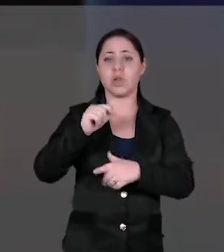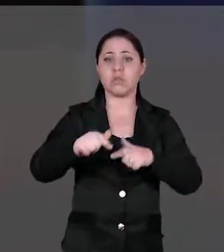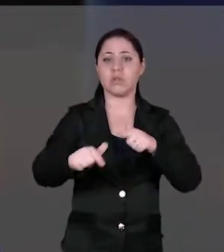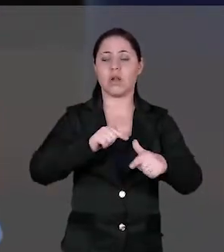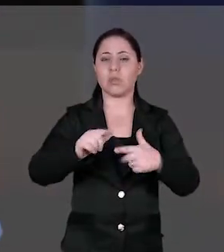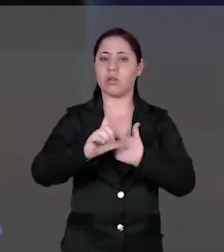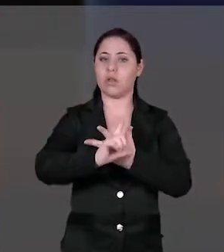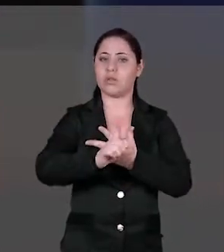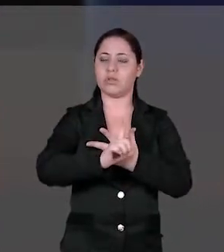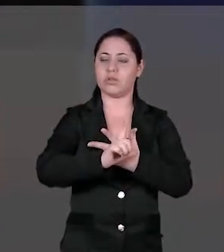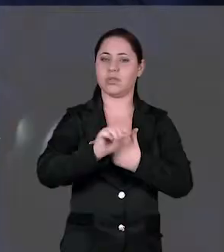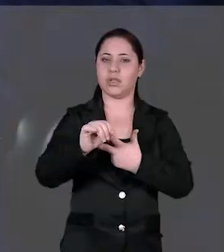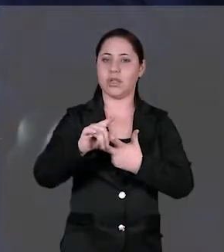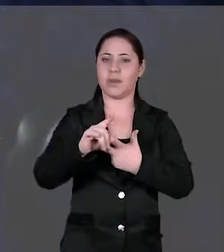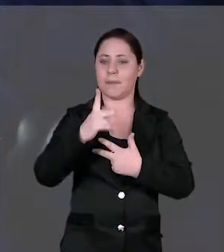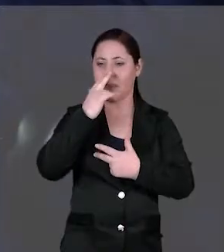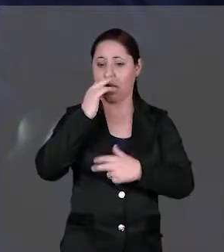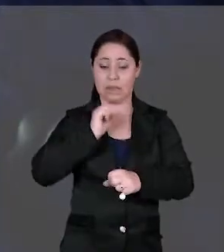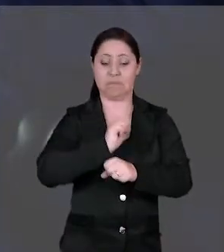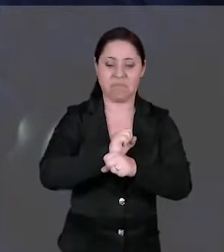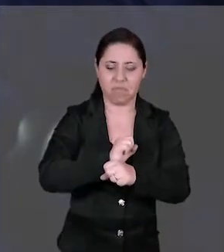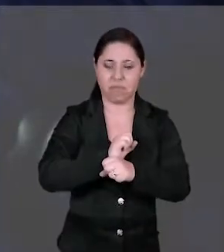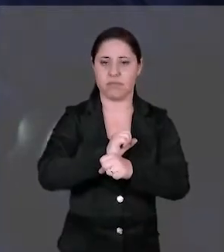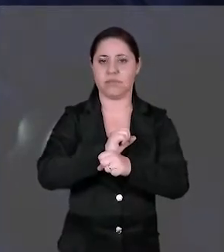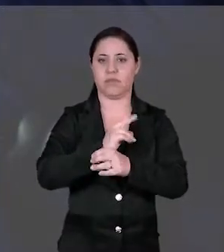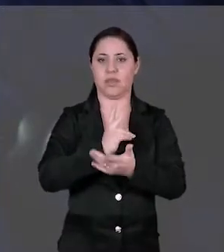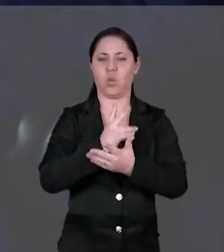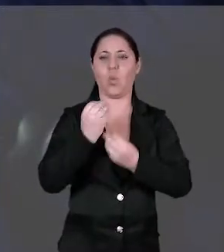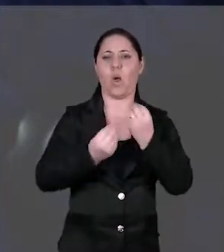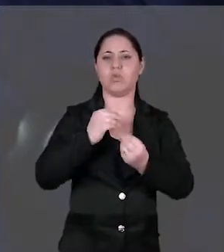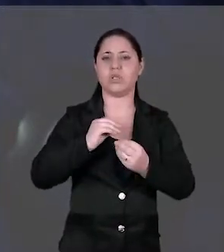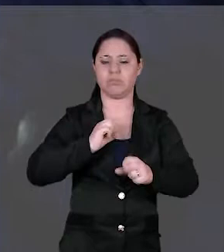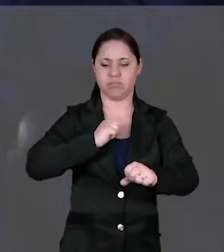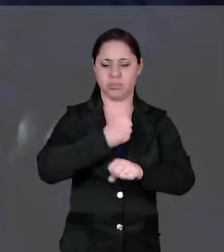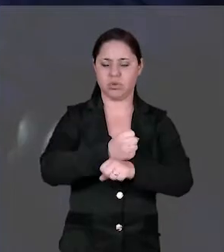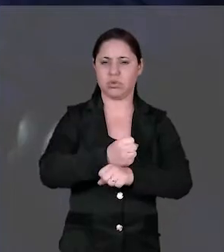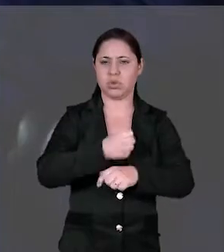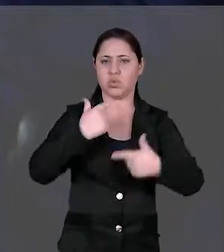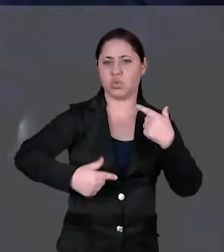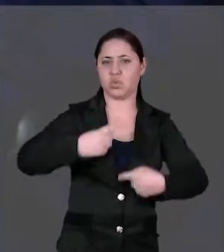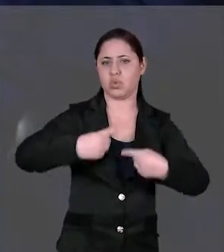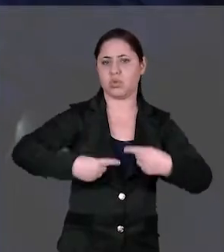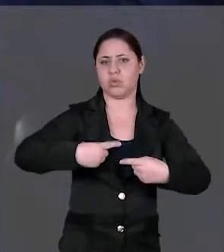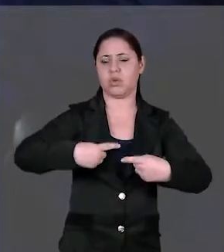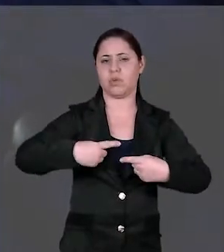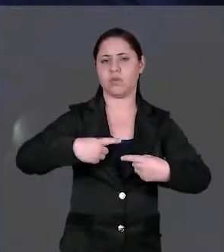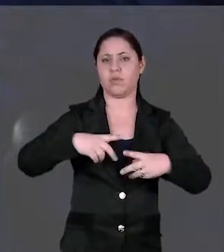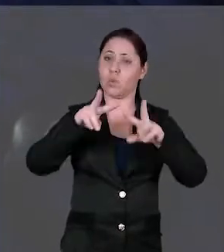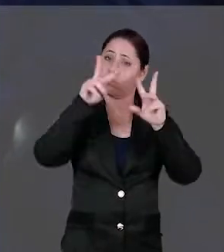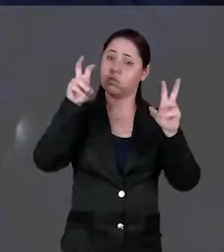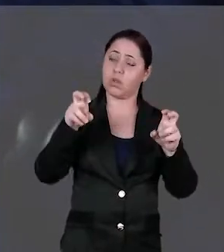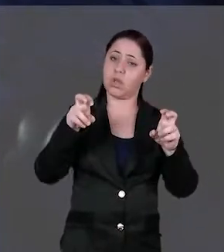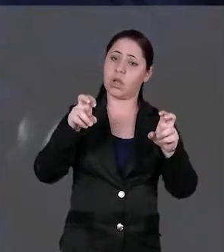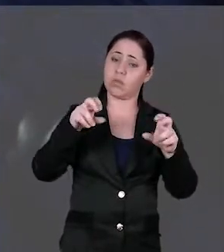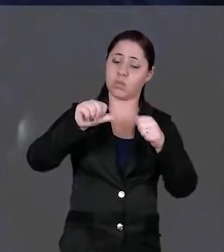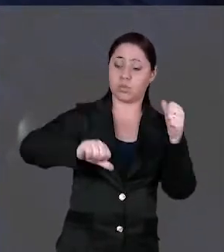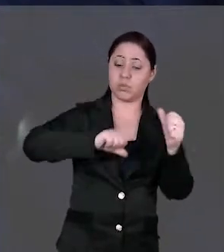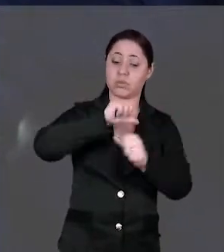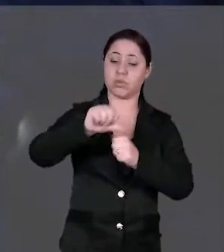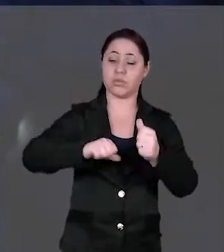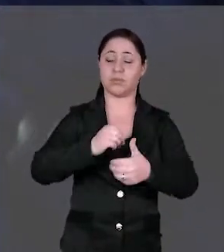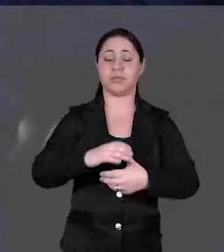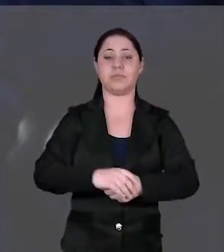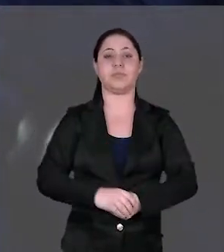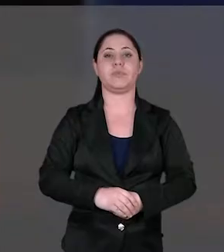essas alterações, a possibilidade até mesmo das Assembleias Legislativas debater algumas alterações que podem ser feitas e vão acabar